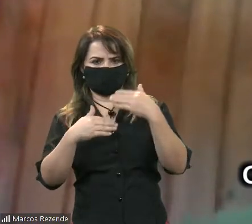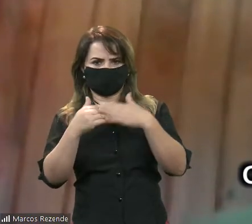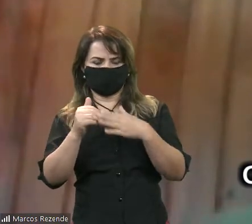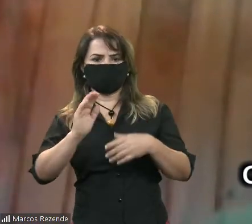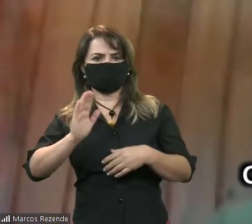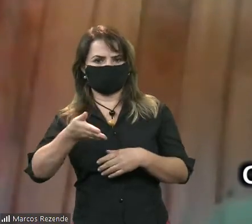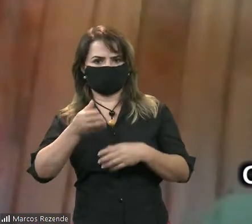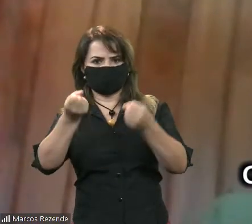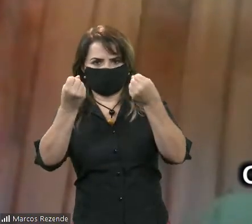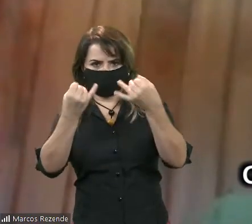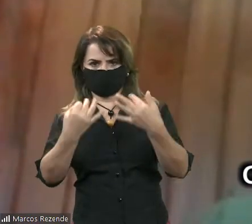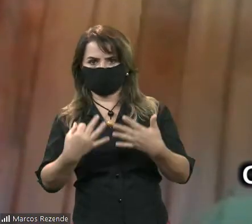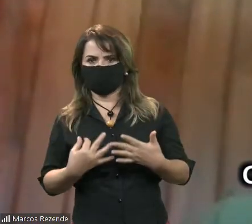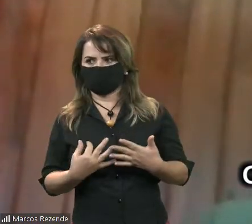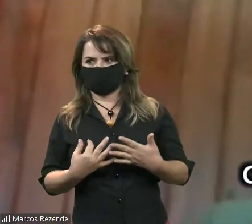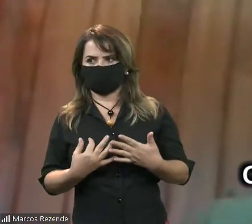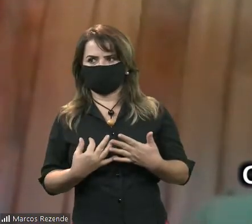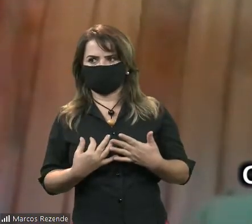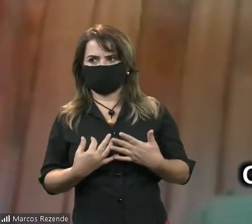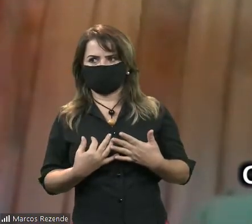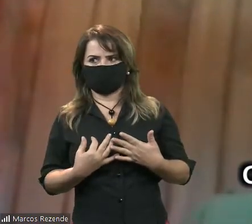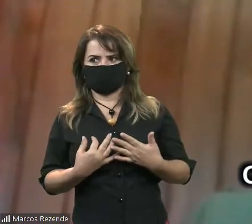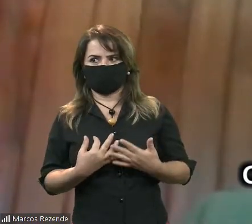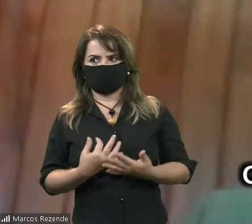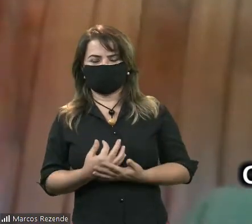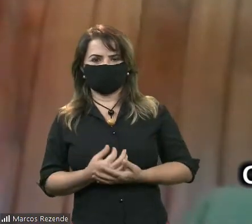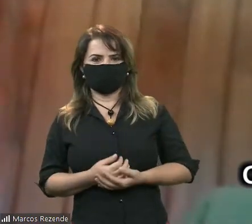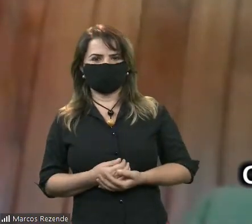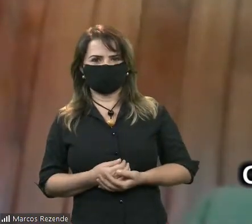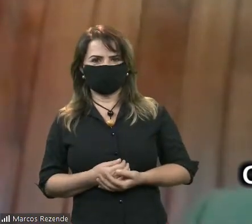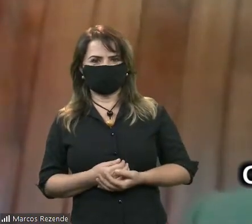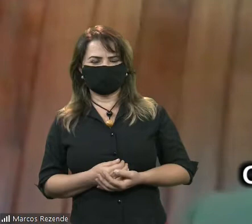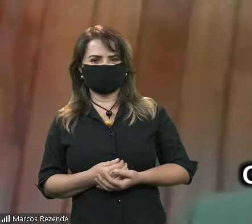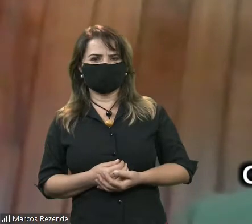pelo vereador Custódio e agora pelo vereador Maurício.